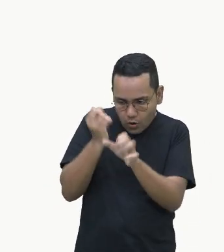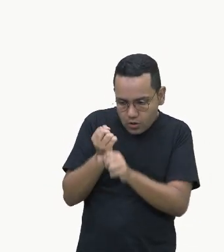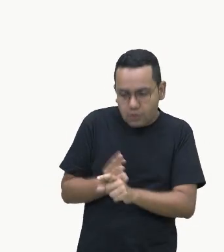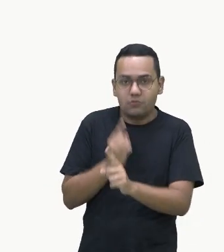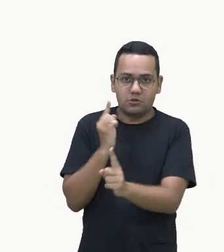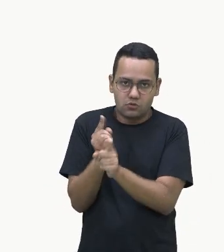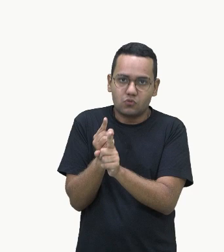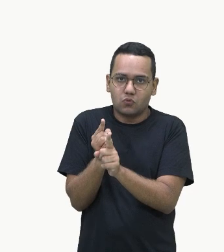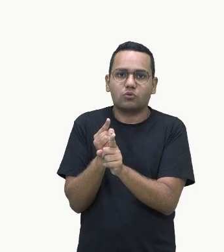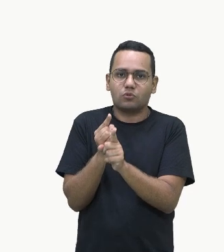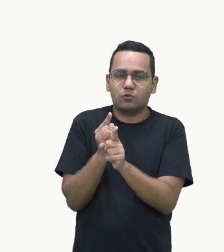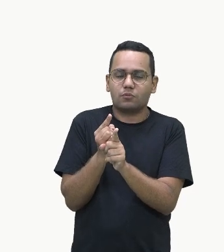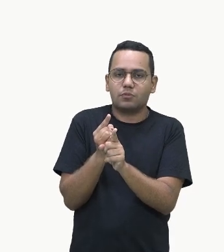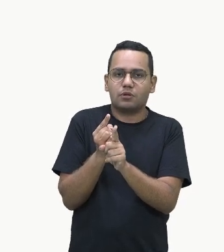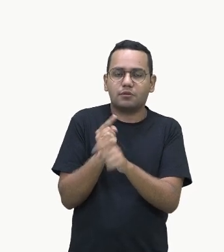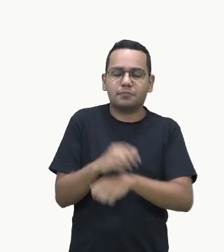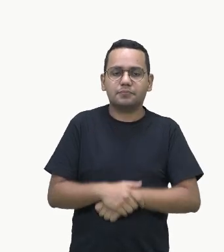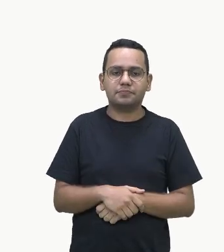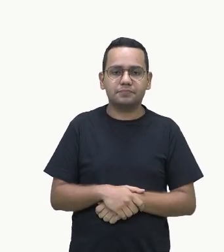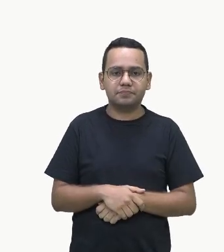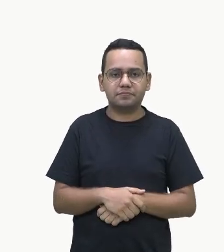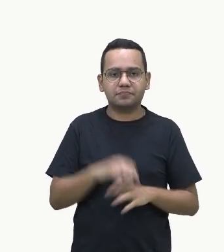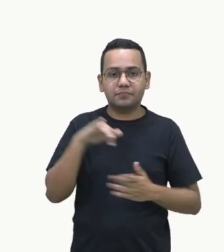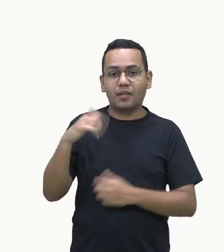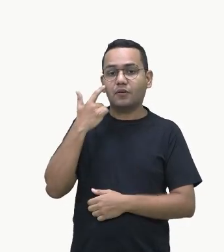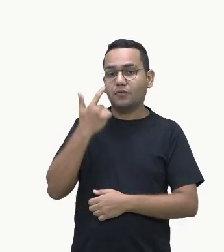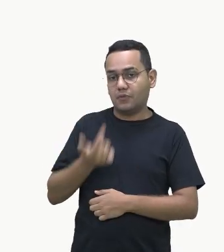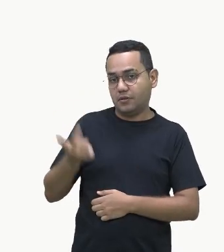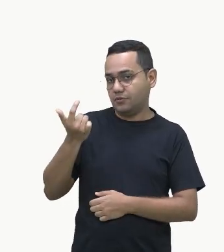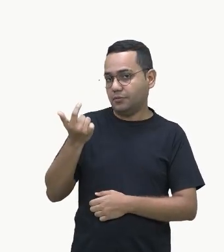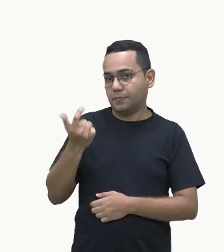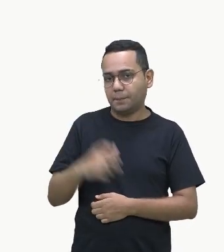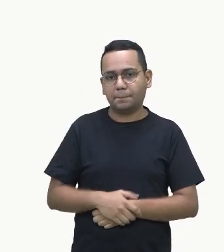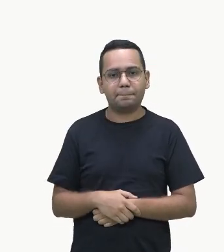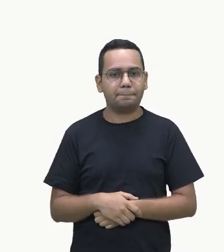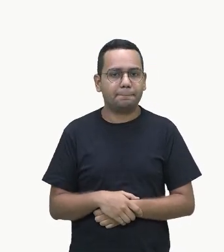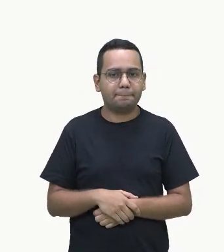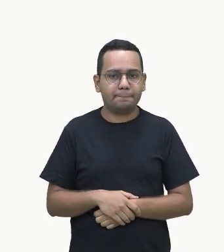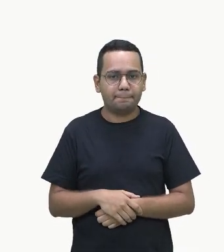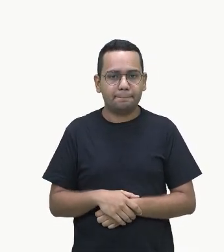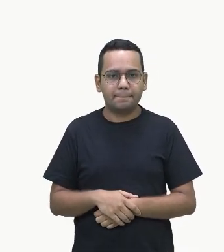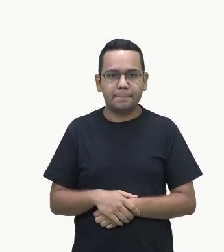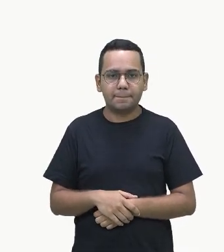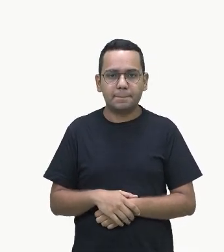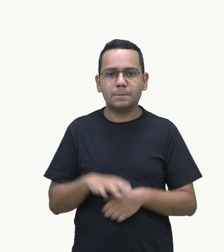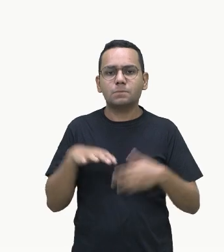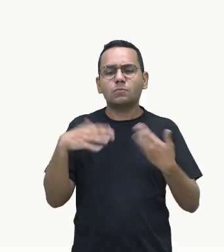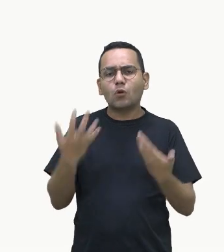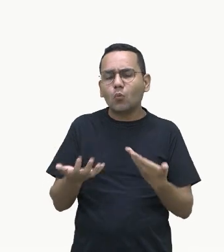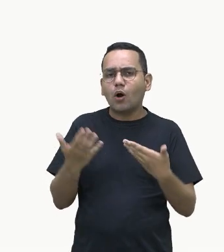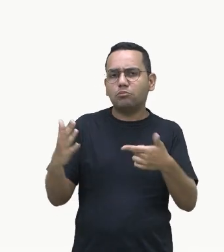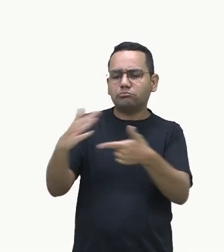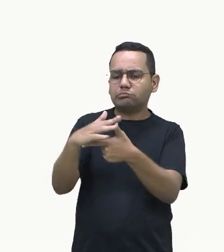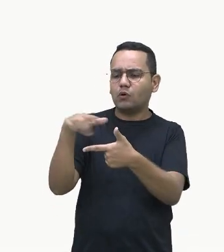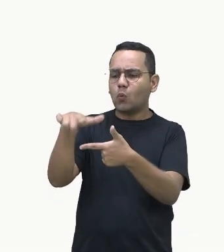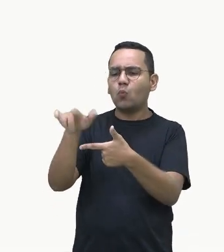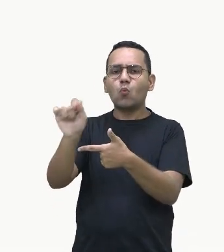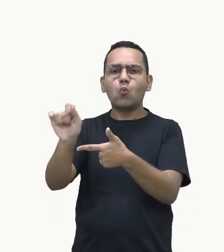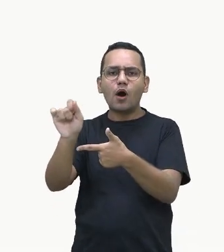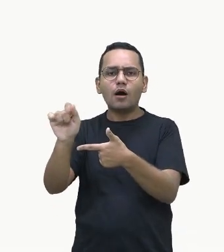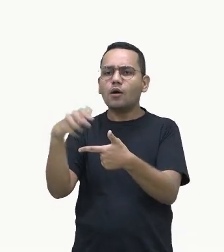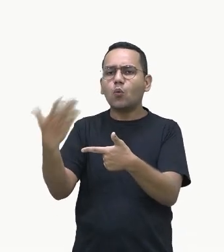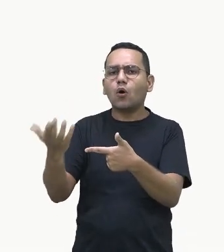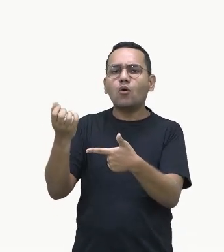E vendo um exemplo aqui da aplicação do Teorema de Pitágoras, qual o valor de A no triângulo